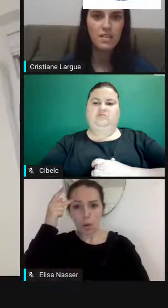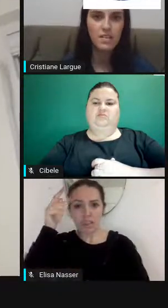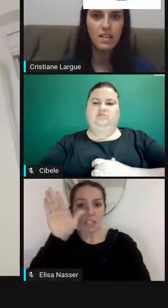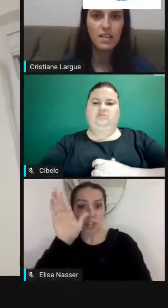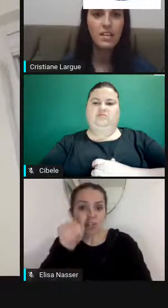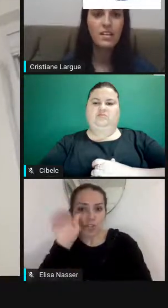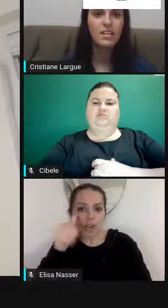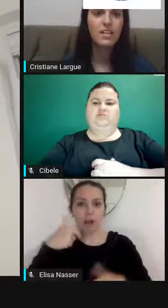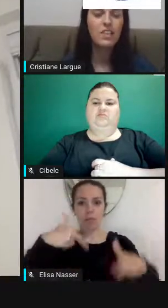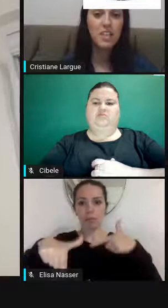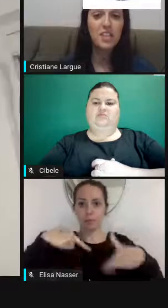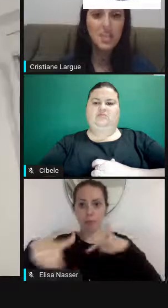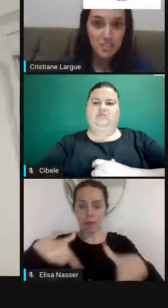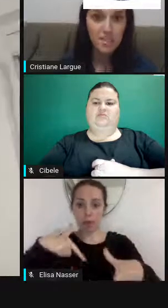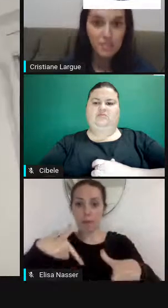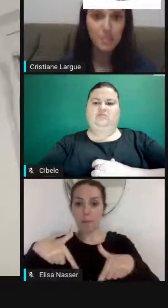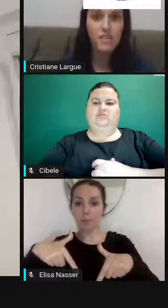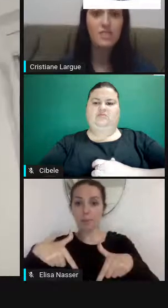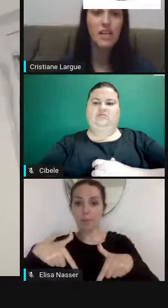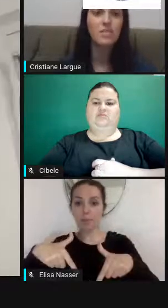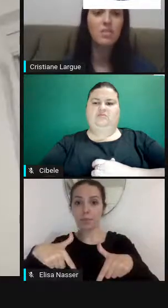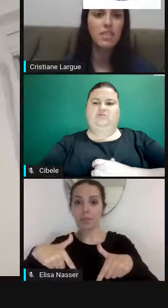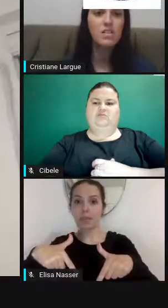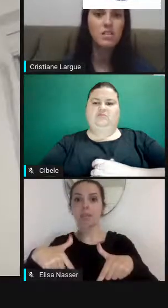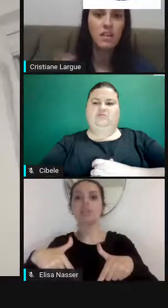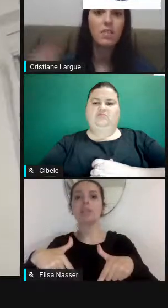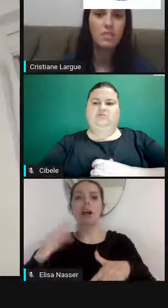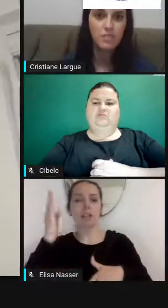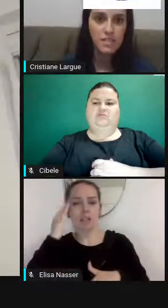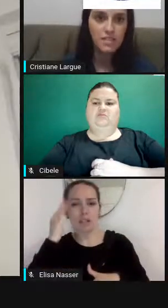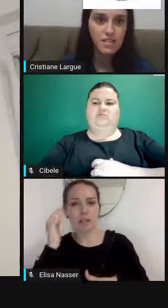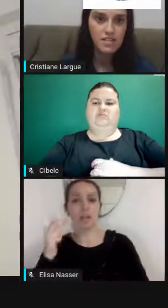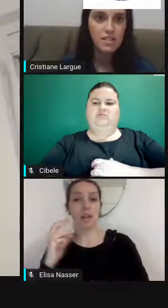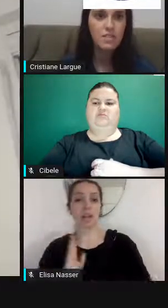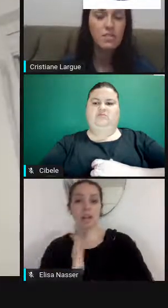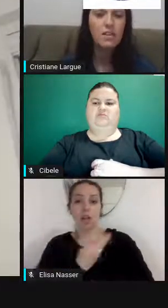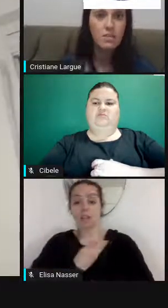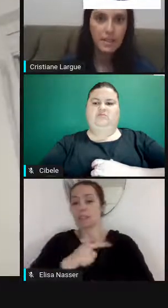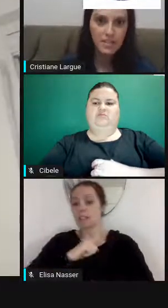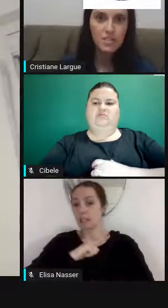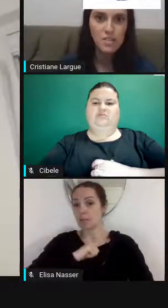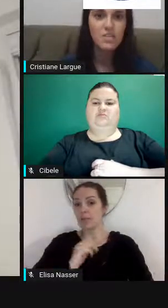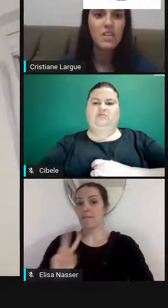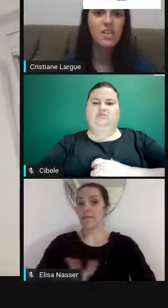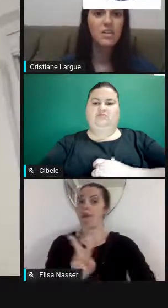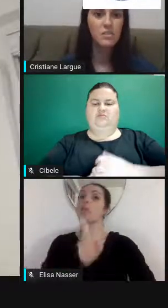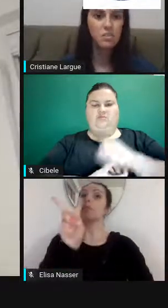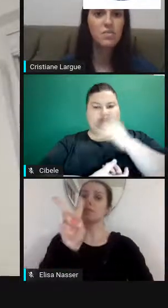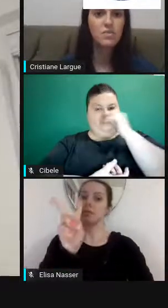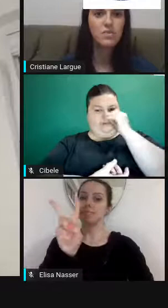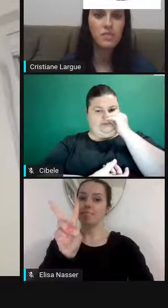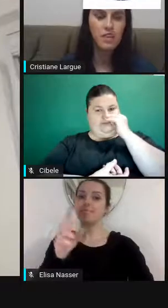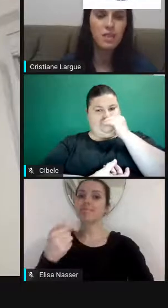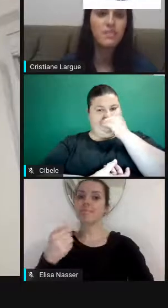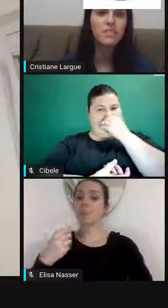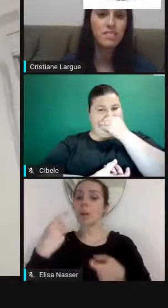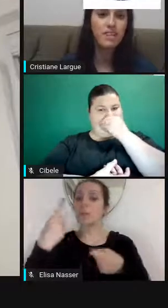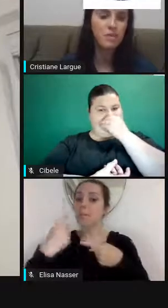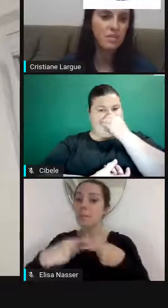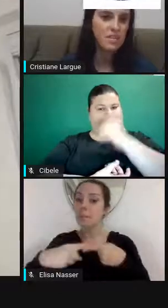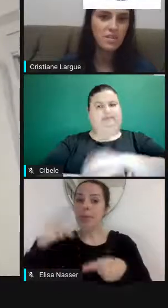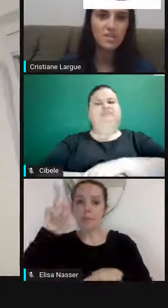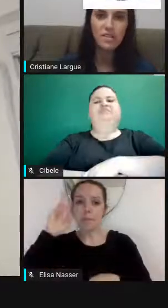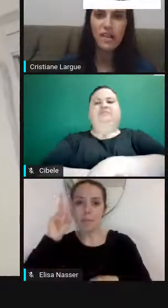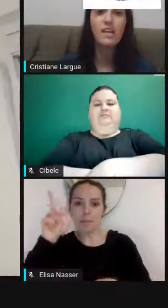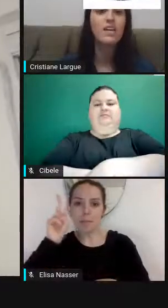dando um profissional assim né e acho que a gente tem que se valorizar quanto a isso né quando oferecer esse serviço lembrar diz que somos um profissional